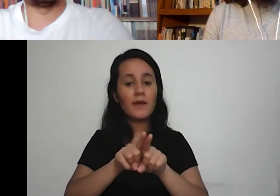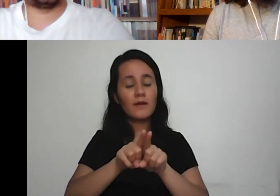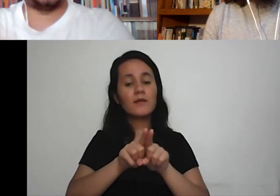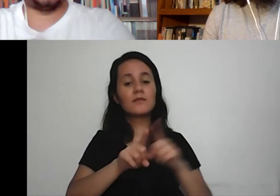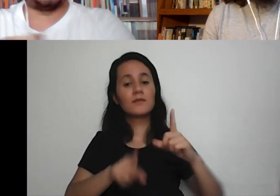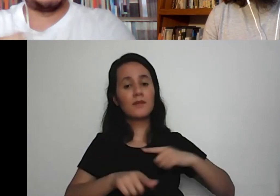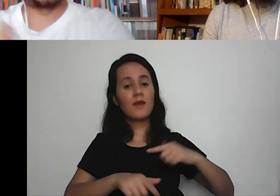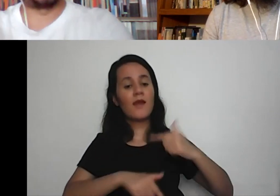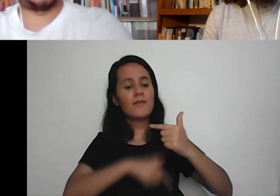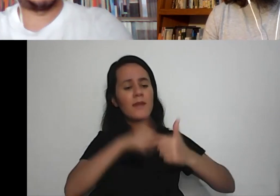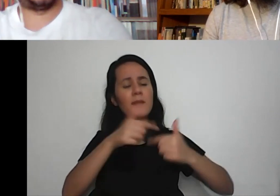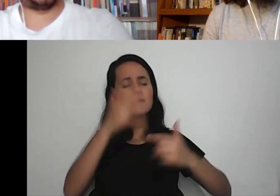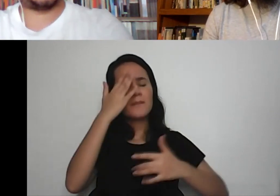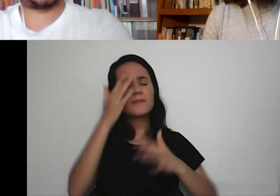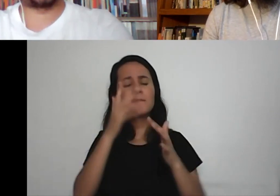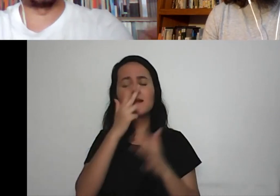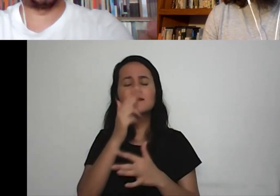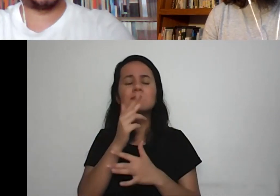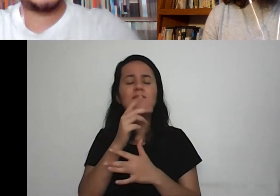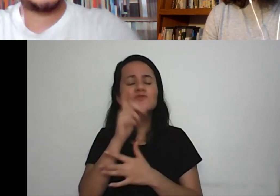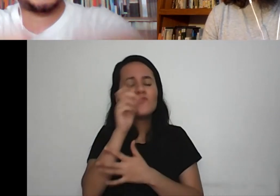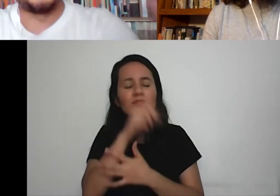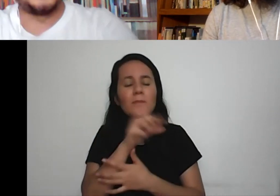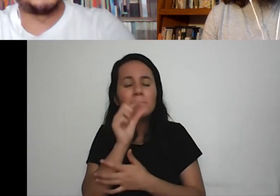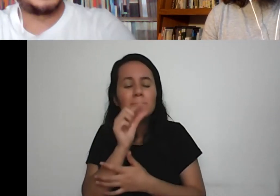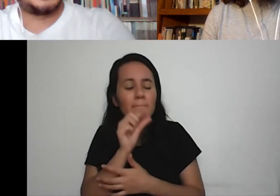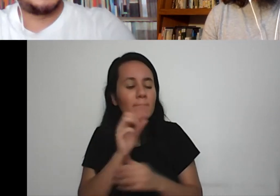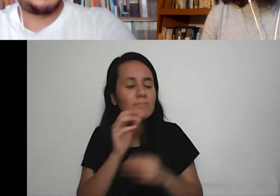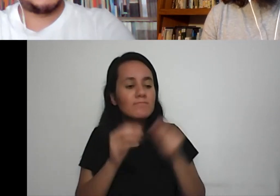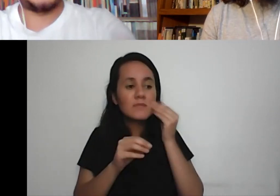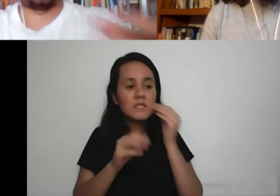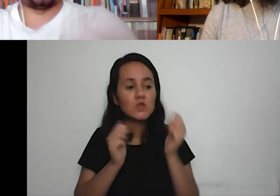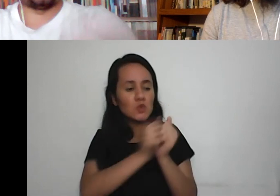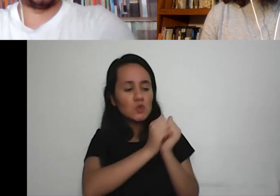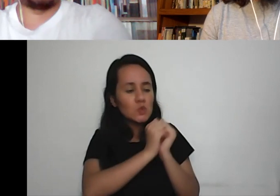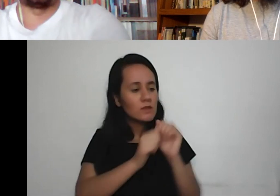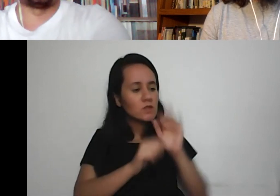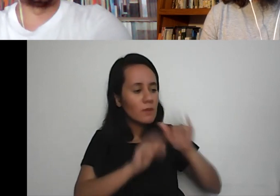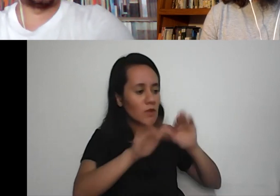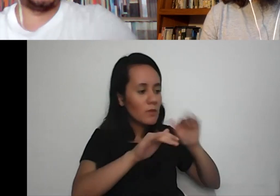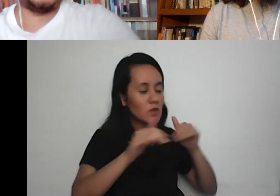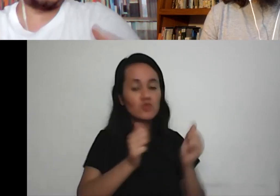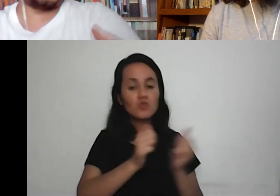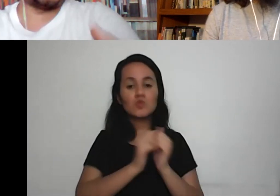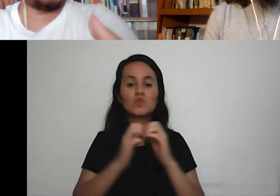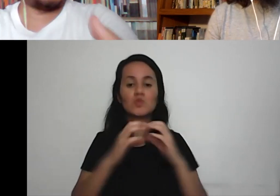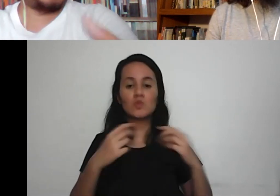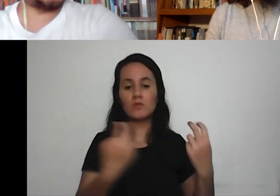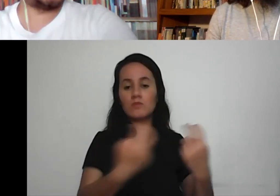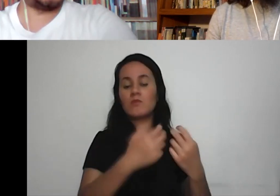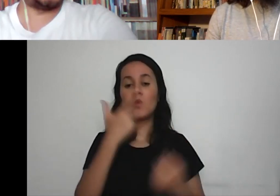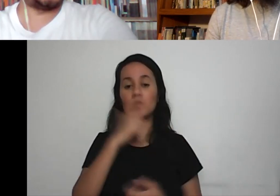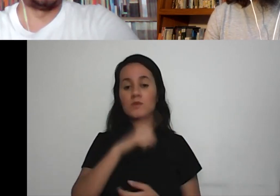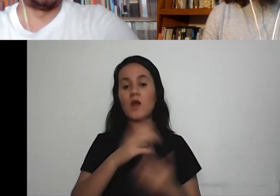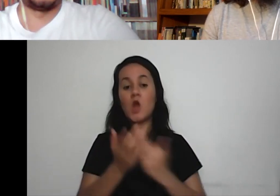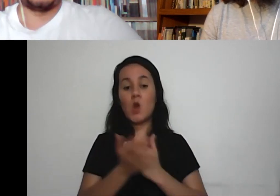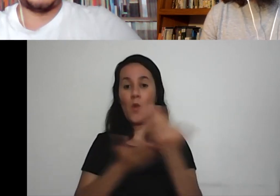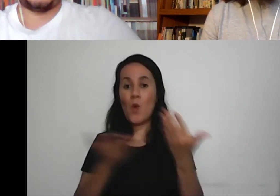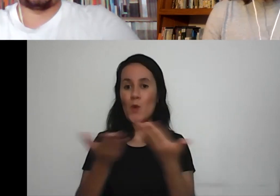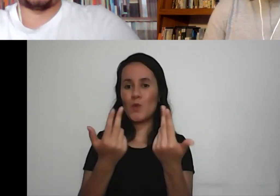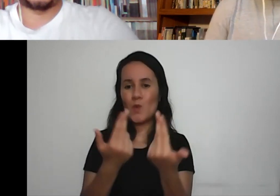de formiguinha mesmo, assim, que essas formiguinhas se reúnam, né? A gente fez algo hoje aqui que eu acho que já vai nesse